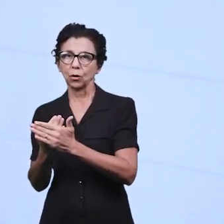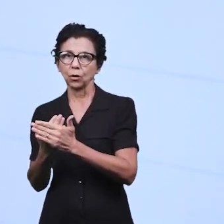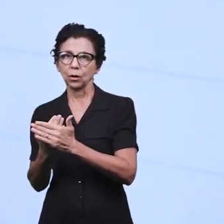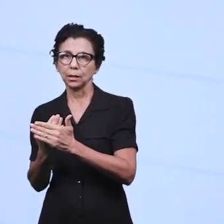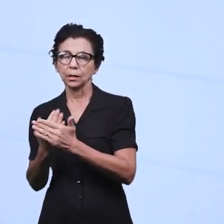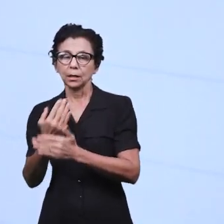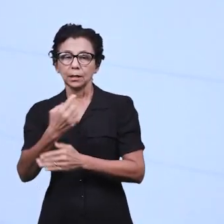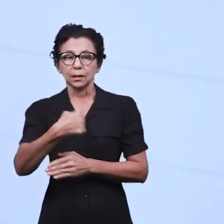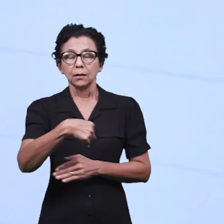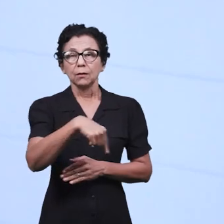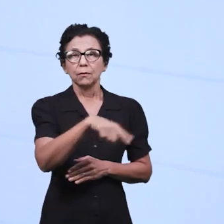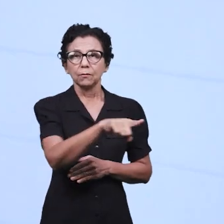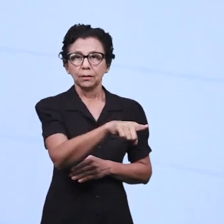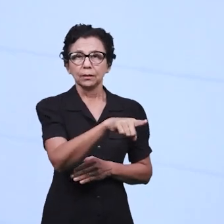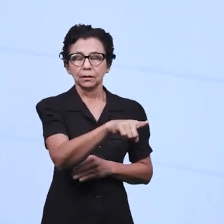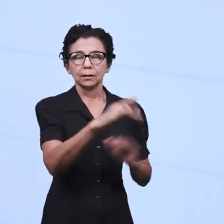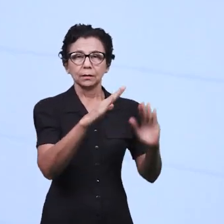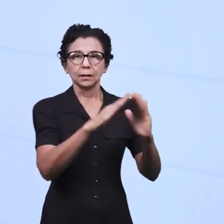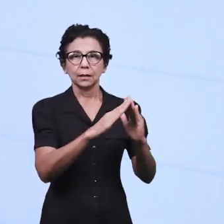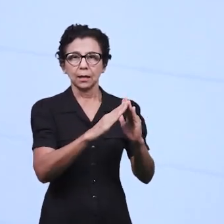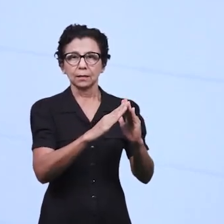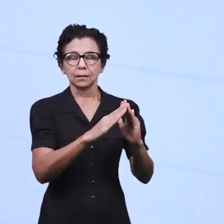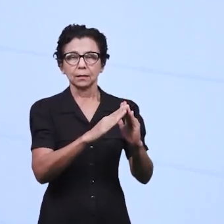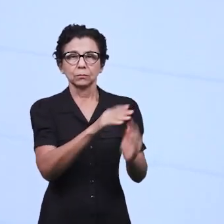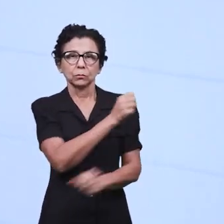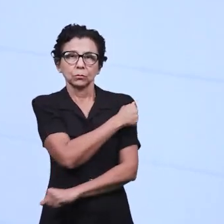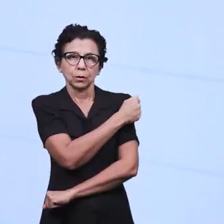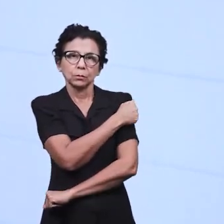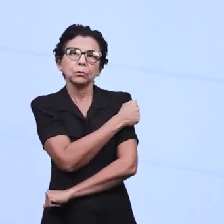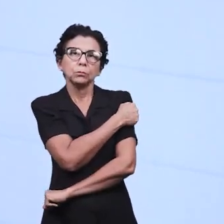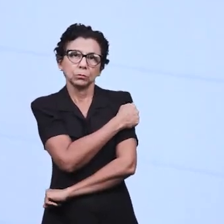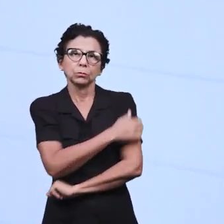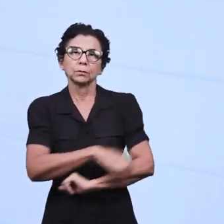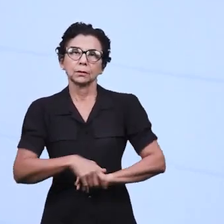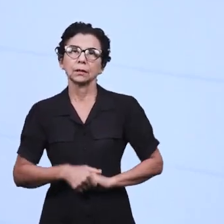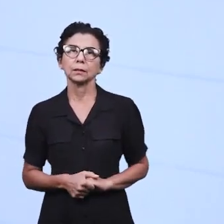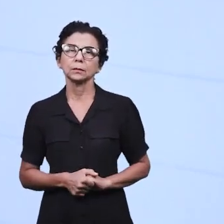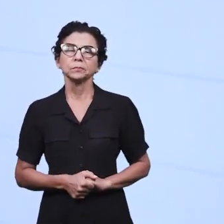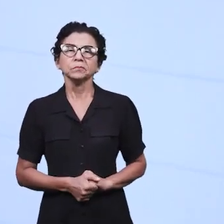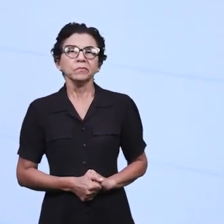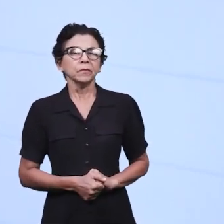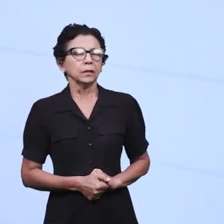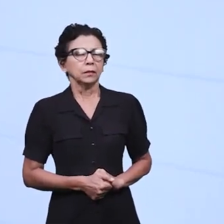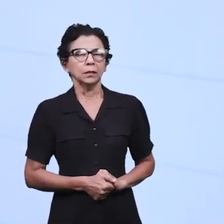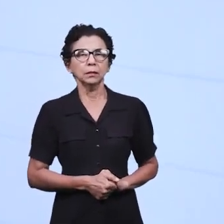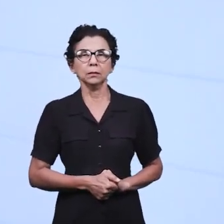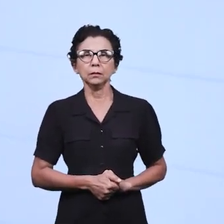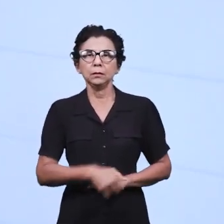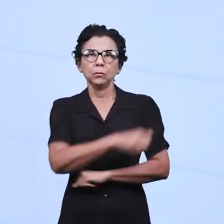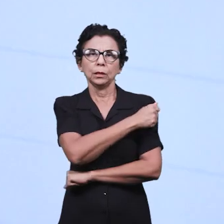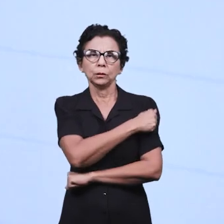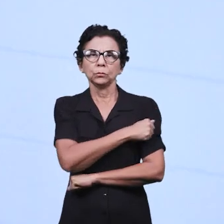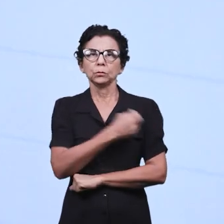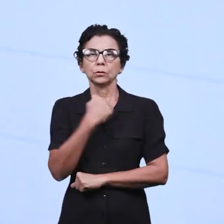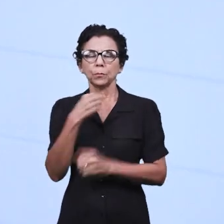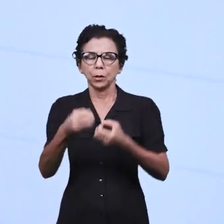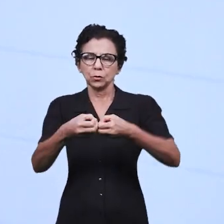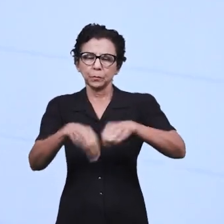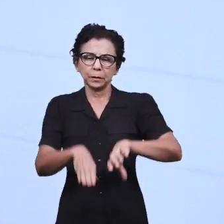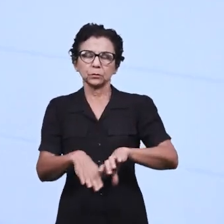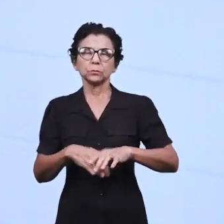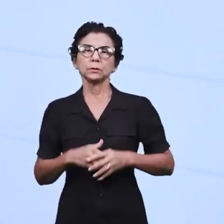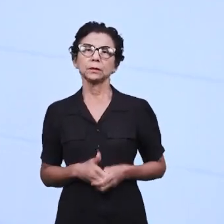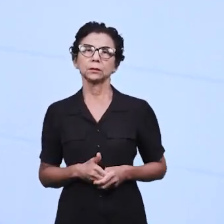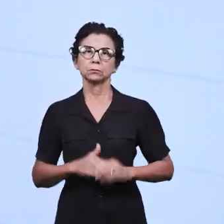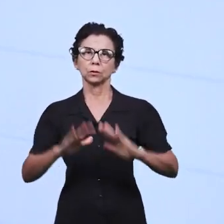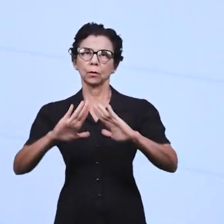vez, vocês que estão aí nos assistindo e conhecem alguém nessa condição, a pessoa não pode ser prejudicada e nem sair da escola por conta disso. A